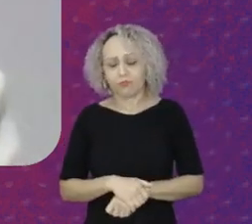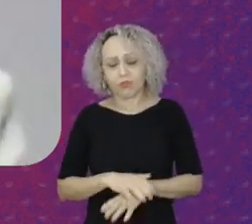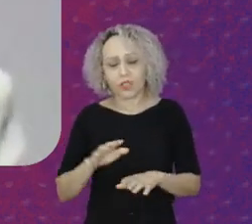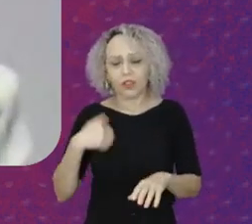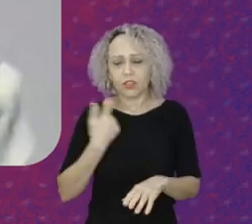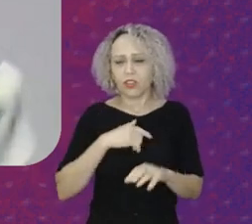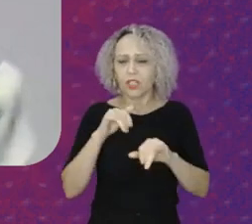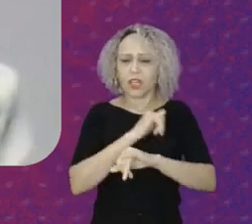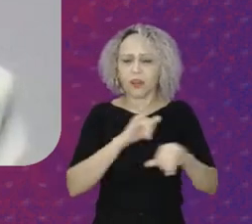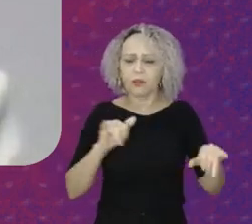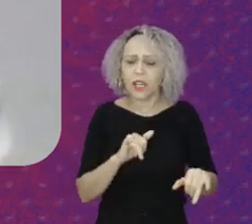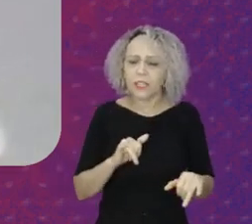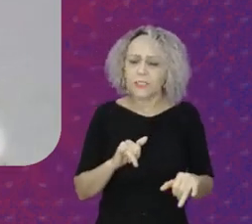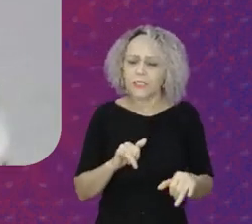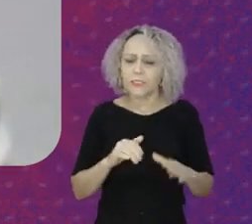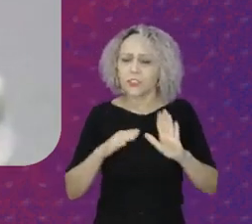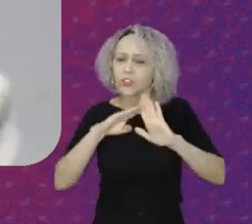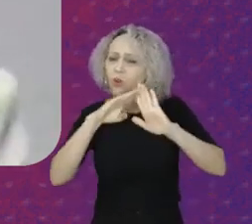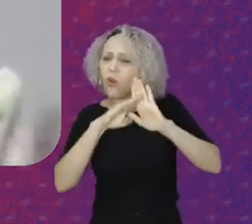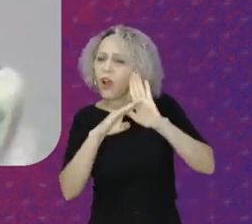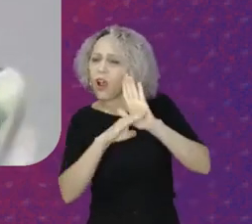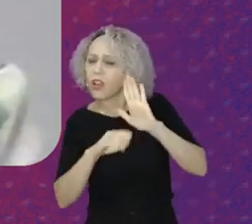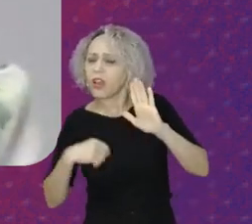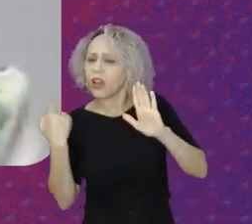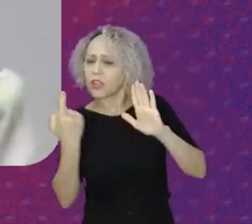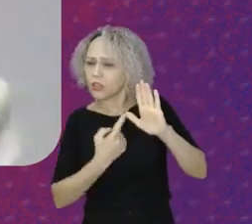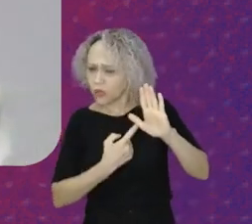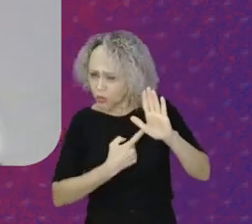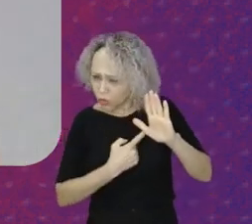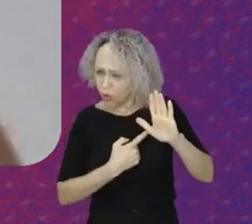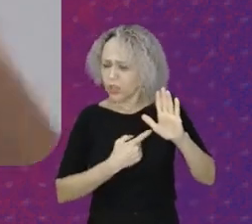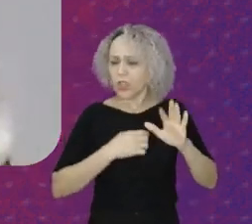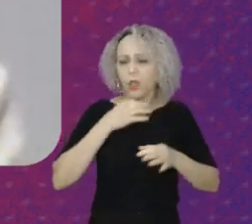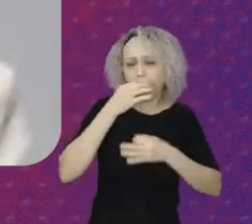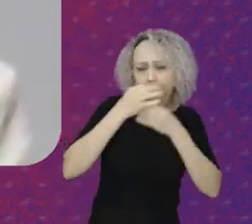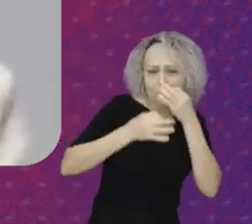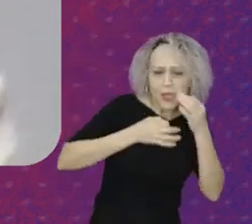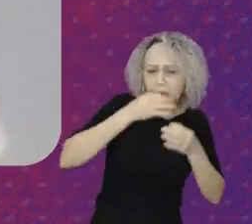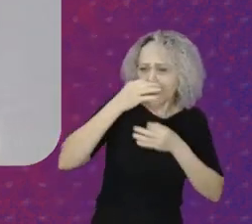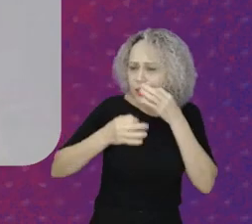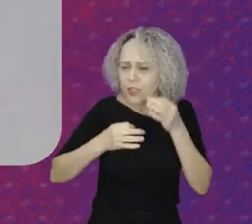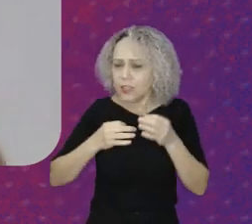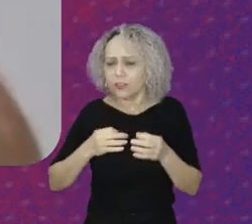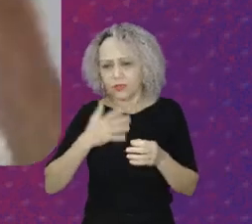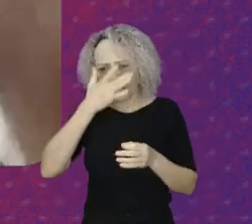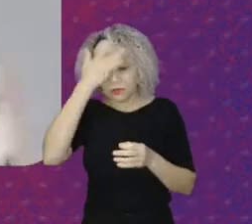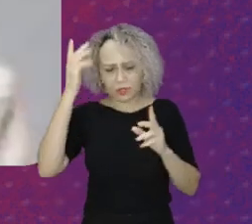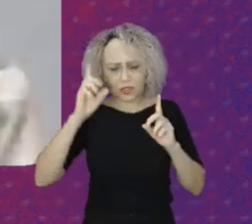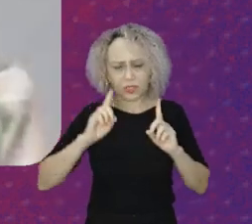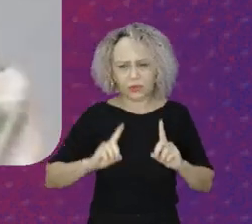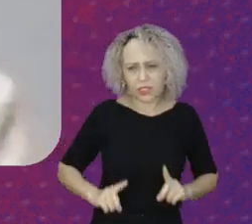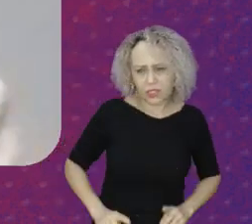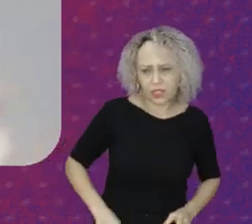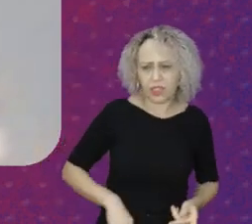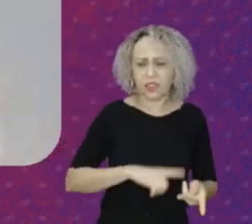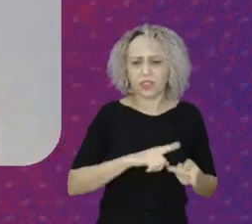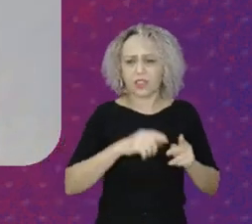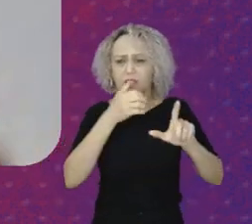de levantar todas as nossas pautas, as nossas vozes juntas, de trazer as pessoas com deficiências, de trazer a